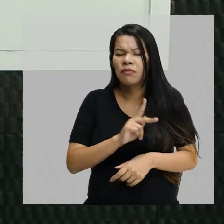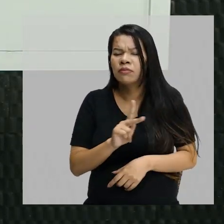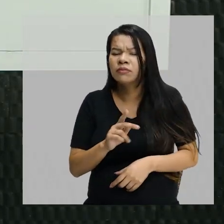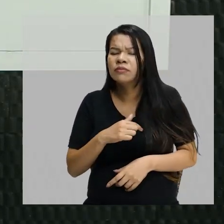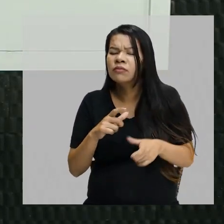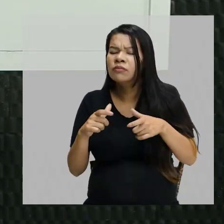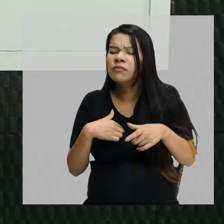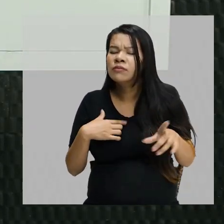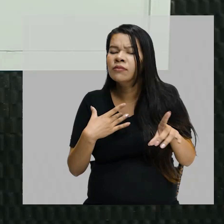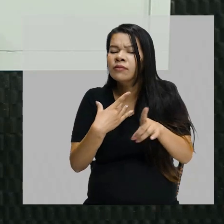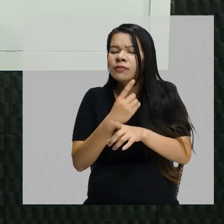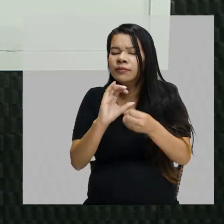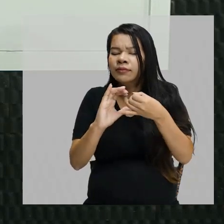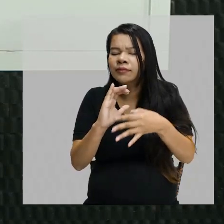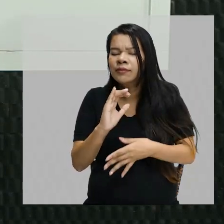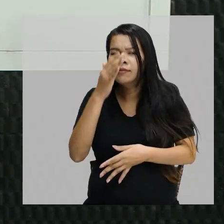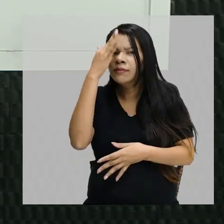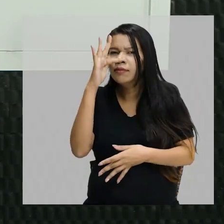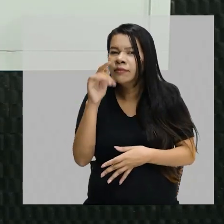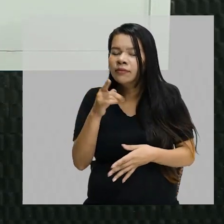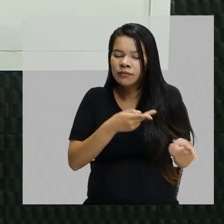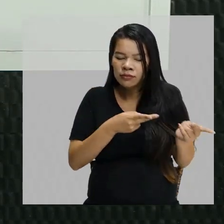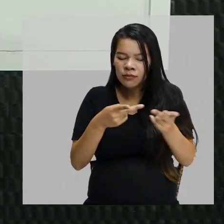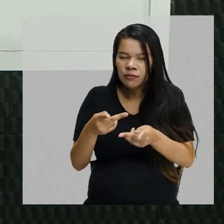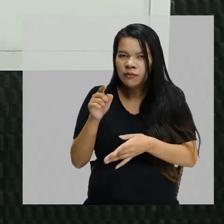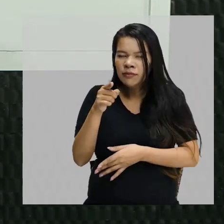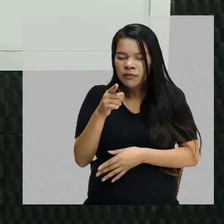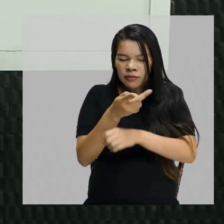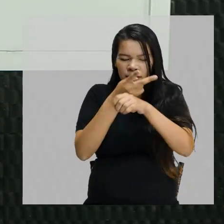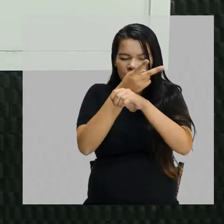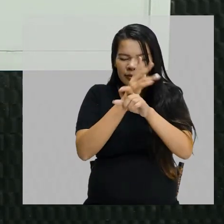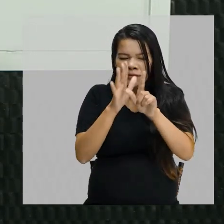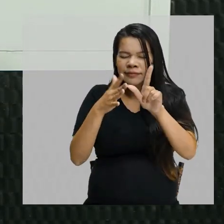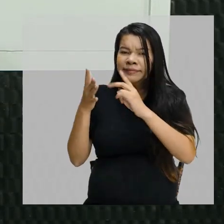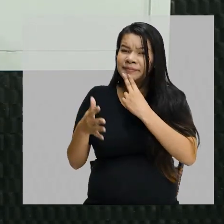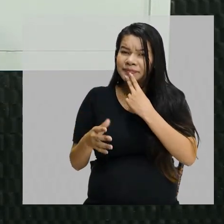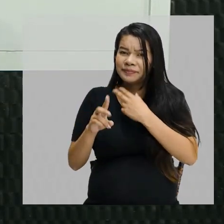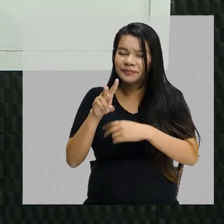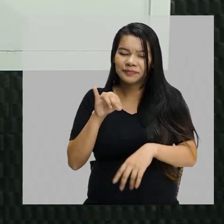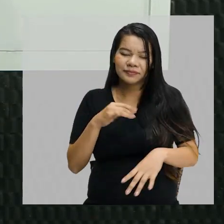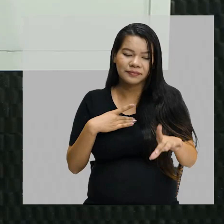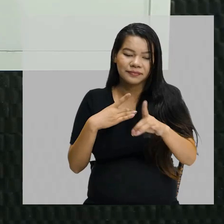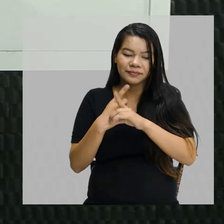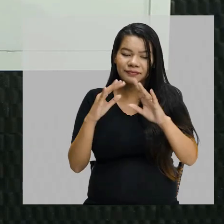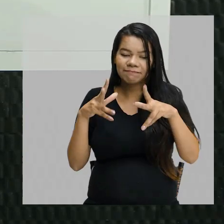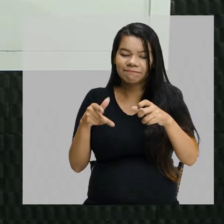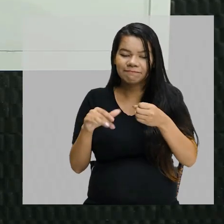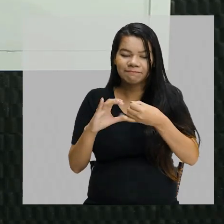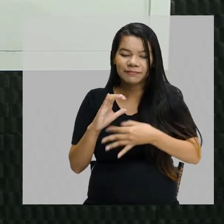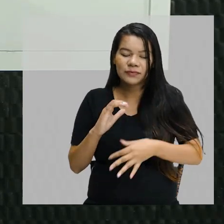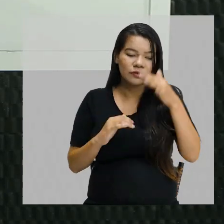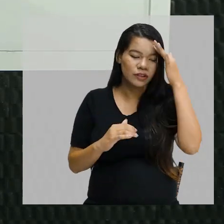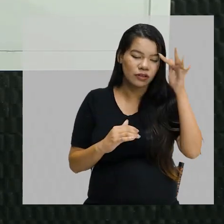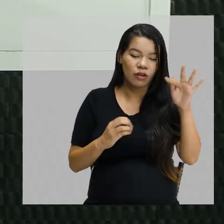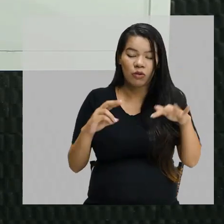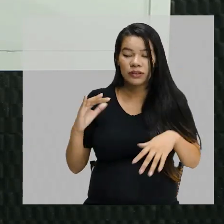as características da filosofia eu te convido aí aqui na plataforma nós temos aula sobre isto vai encontrar elas todas essas características tanto da filosofia